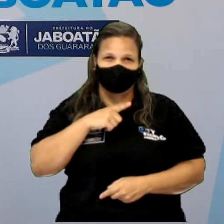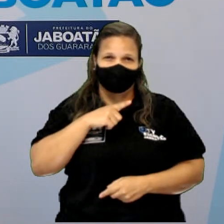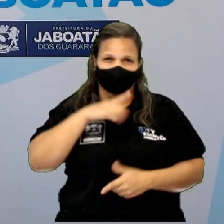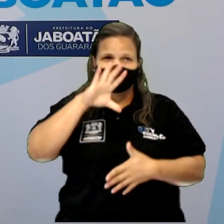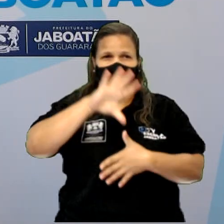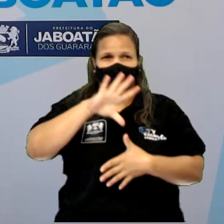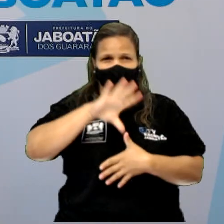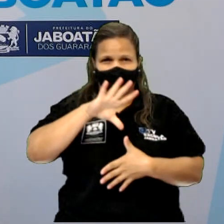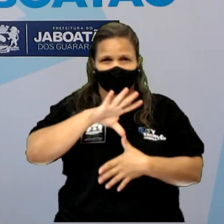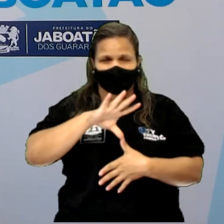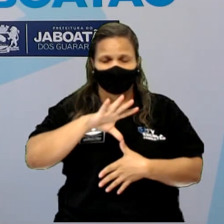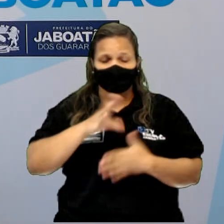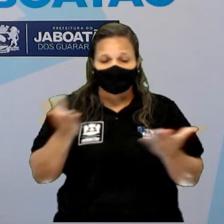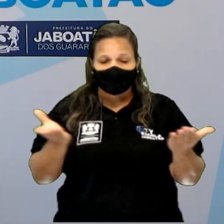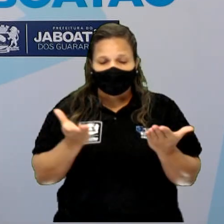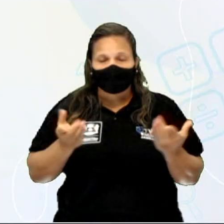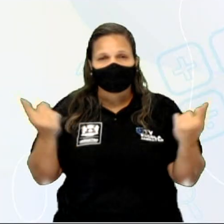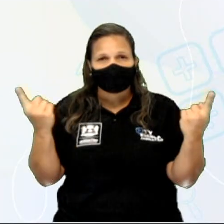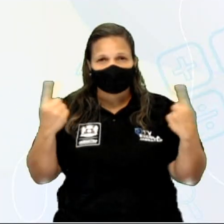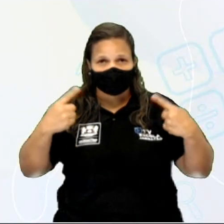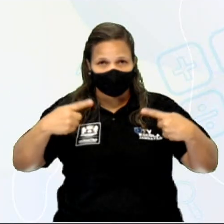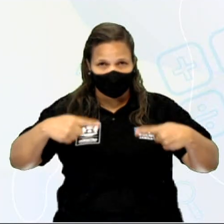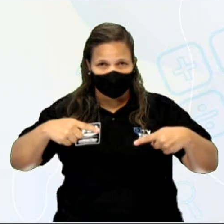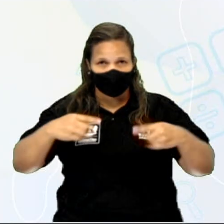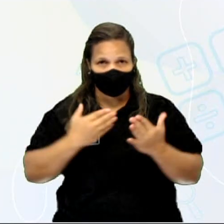Para você vai ficar agora o desafio da aula de hoje.